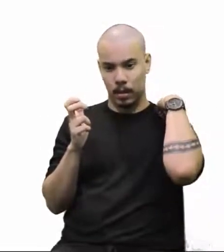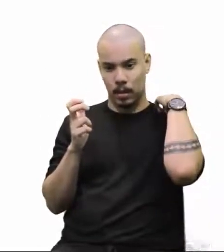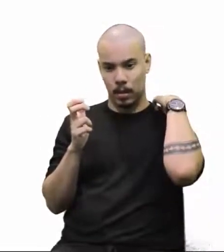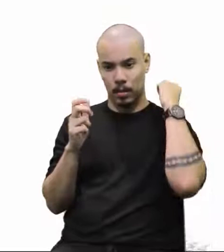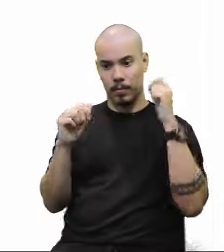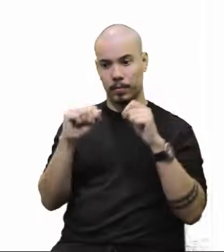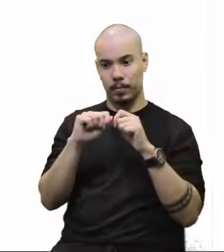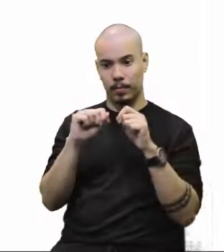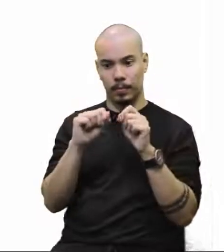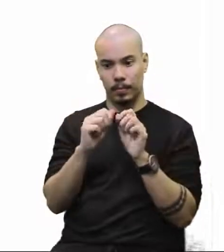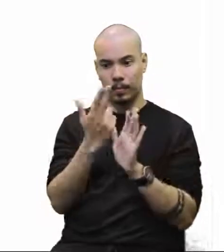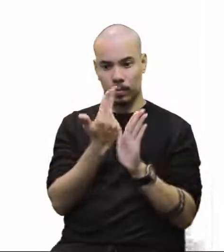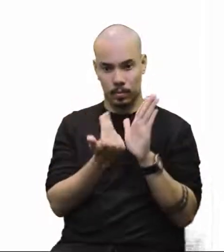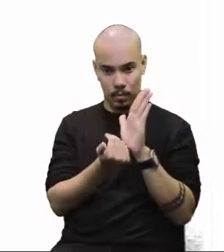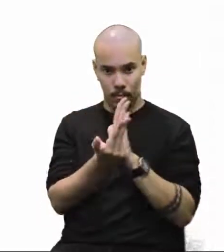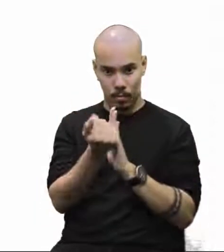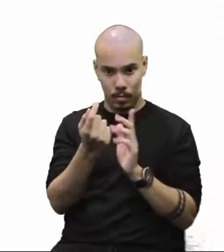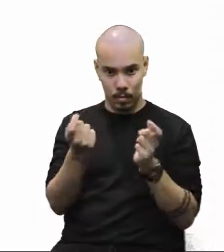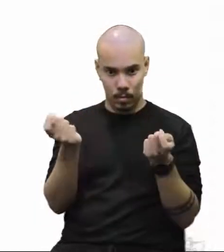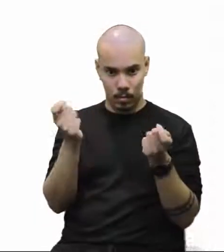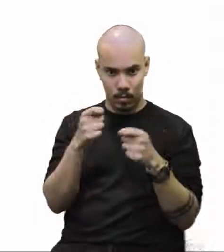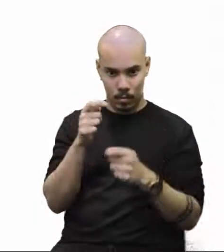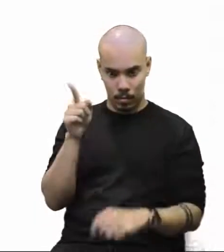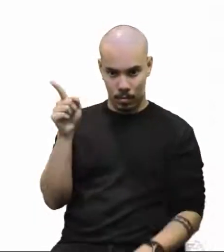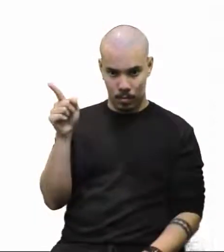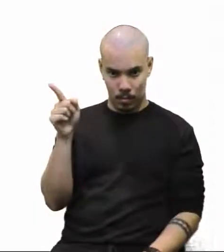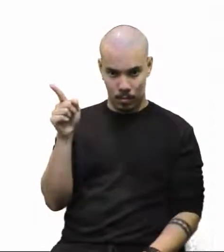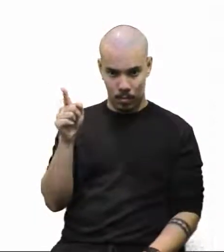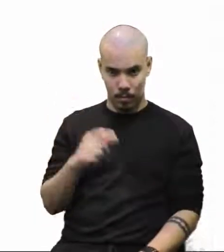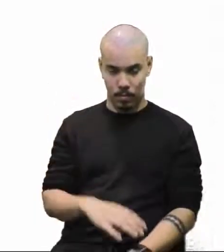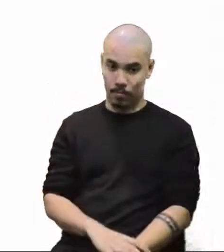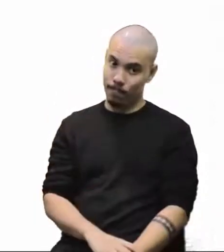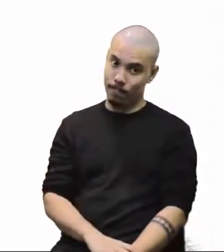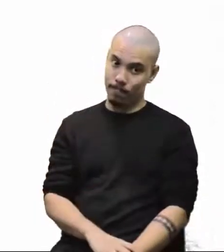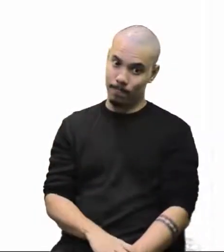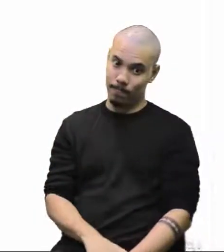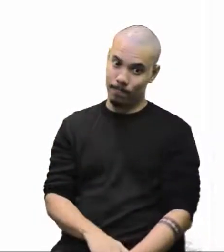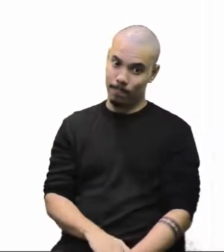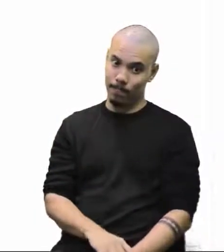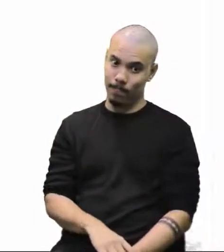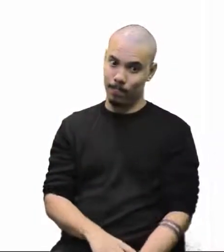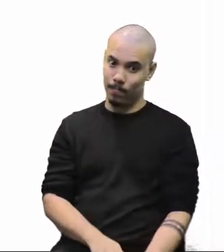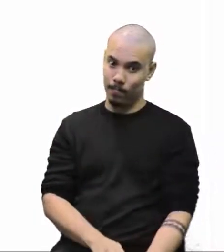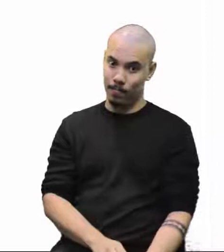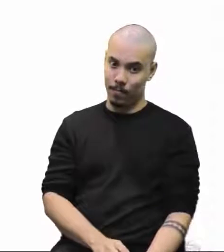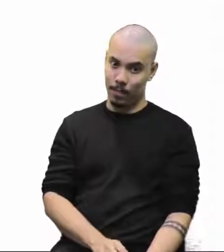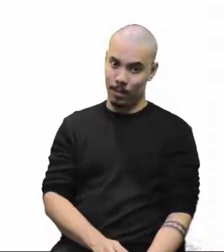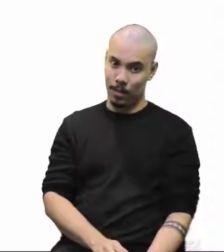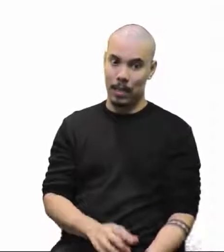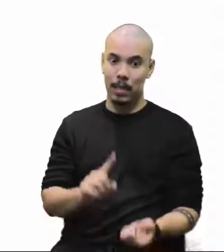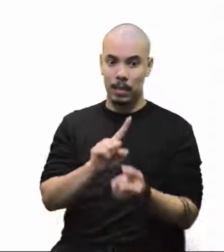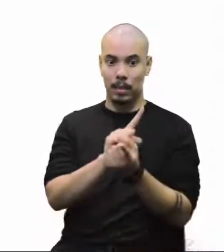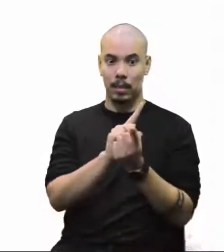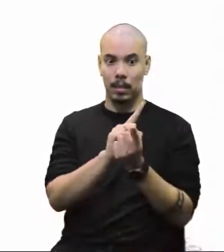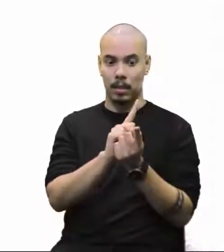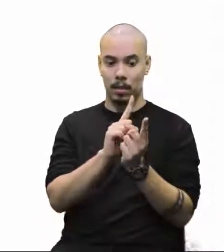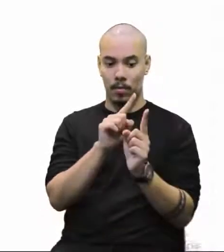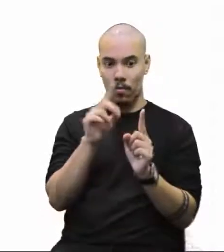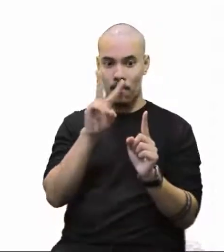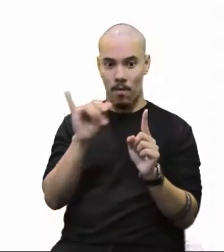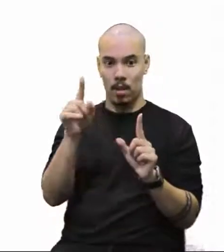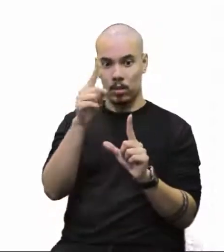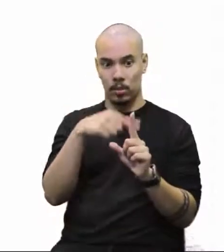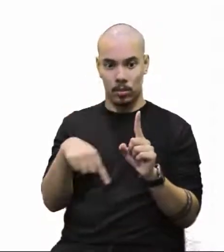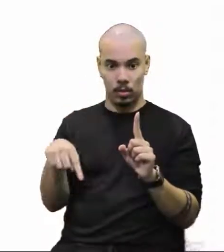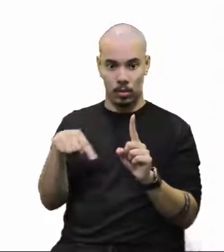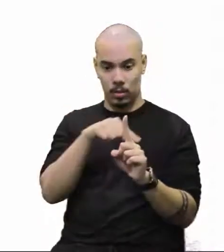o desenho, será que está fazendo isso aqui, ó? Para dentro, né? Do plano do papel. Está girando e entrando, né? Exatamente